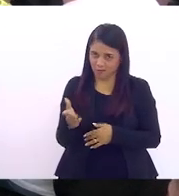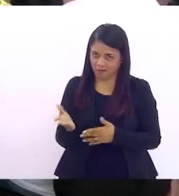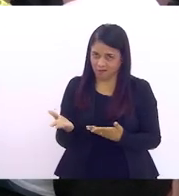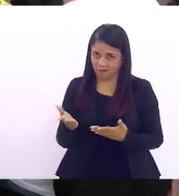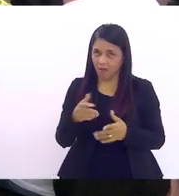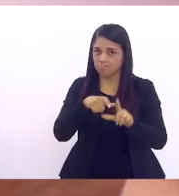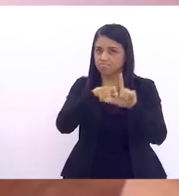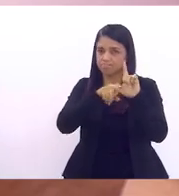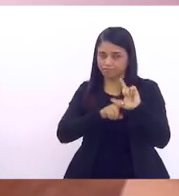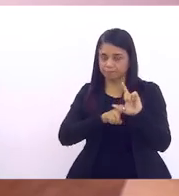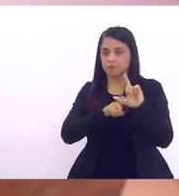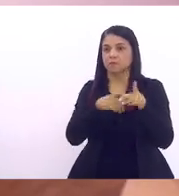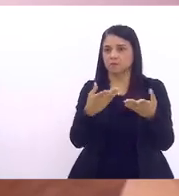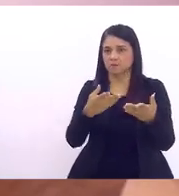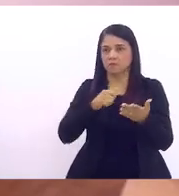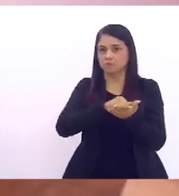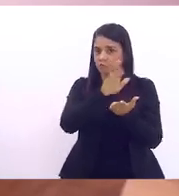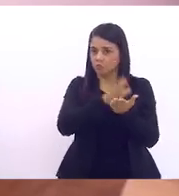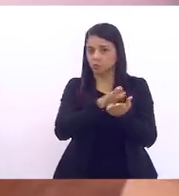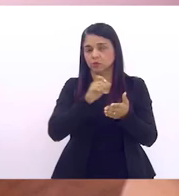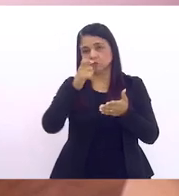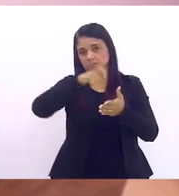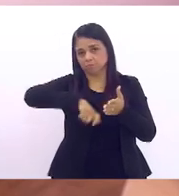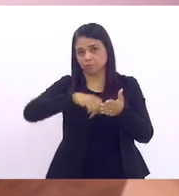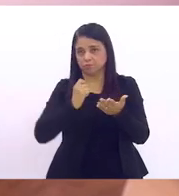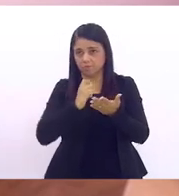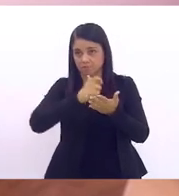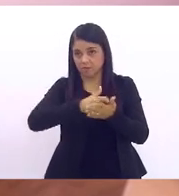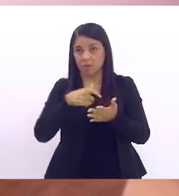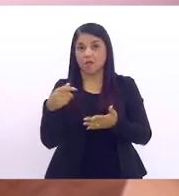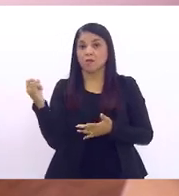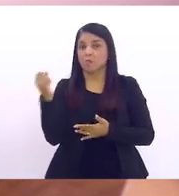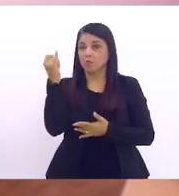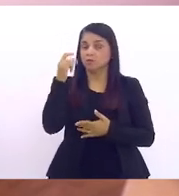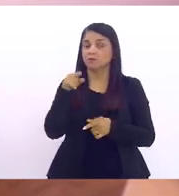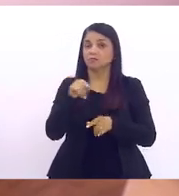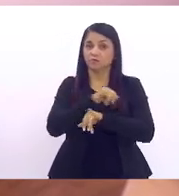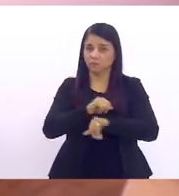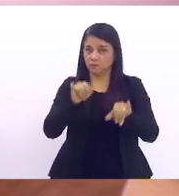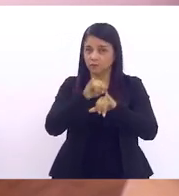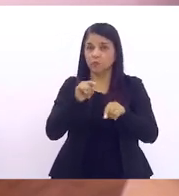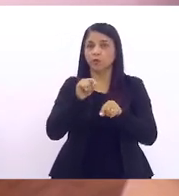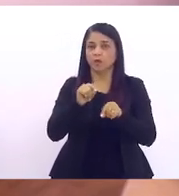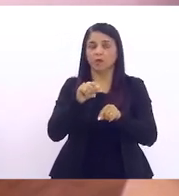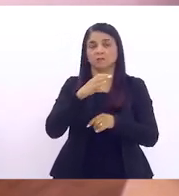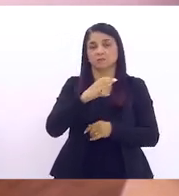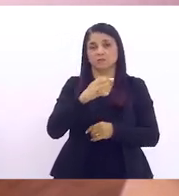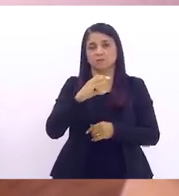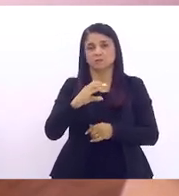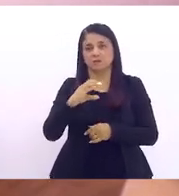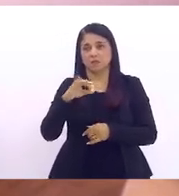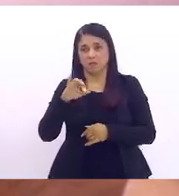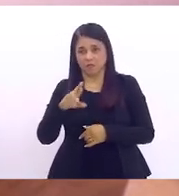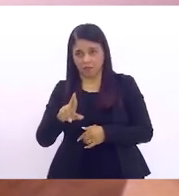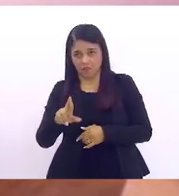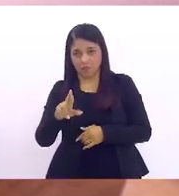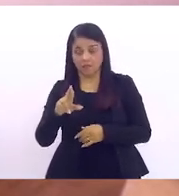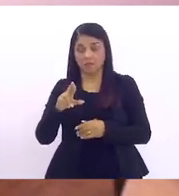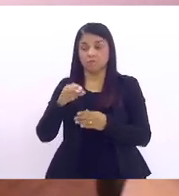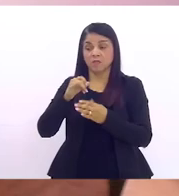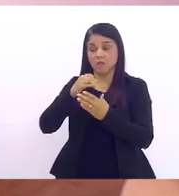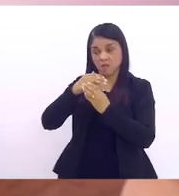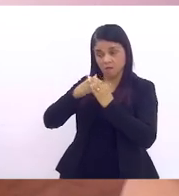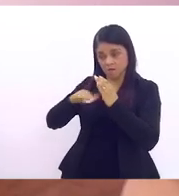esclarecimento importante é que o que a o que a CCR faz que é enviar o que a concessionária faz enviar para